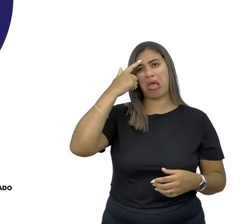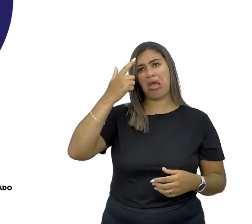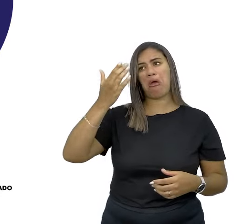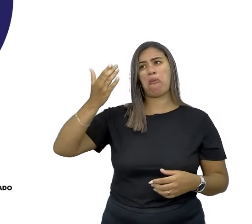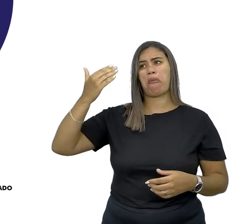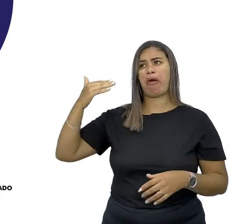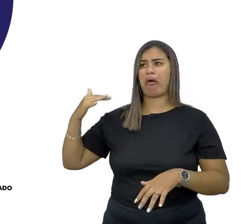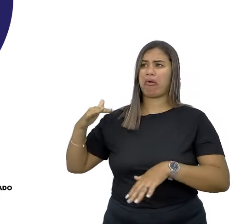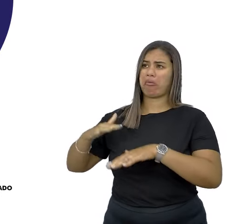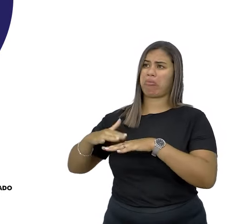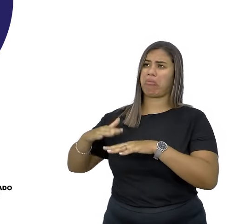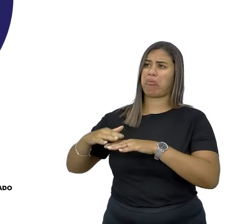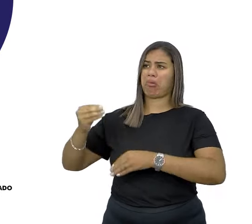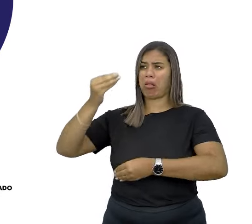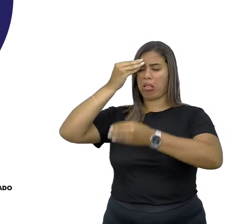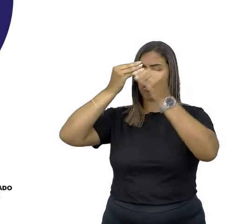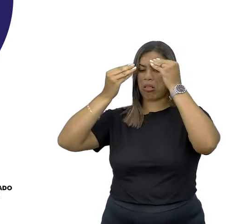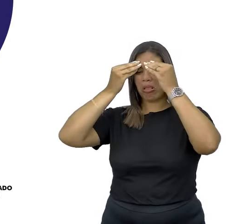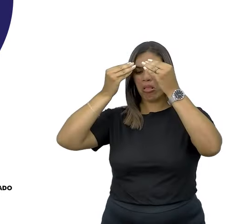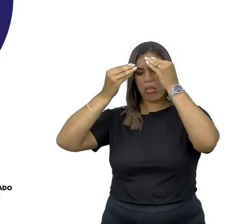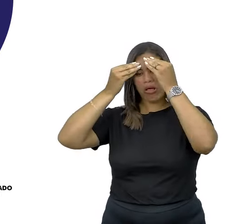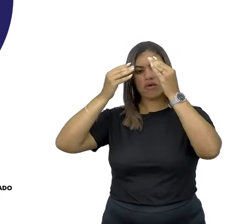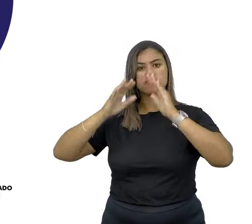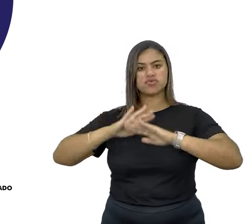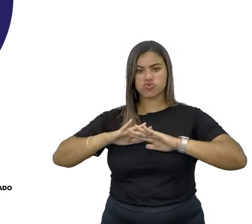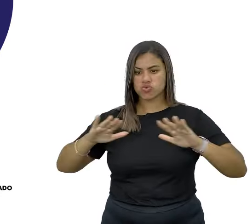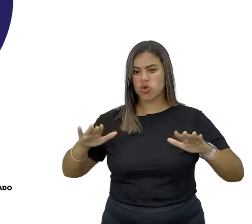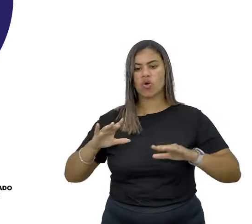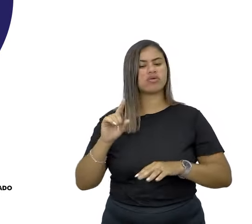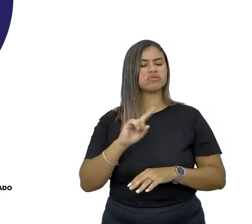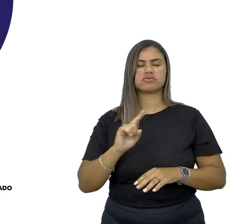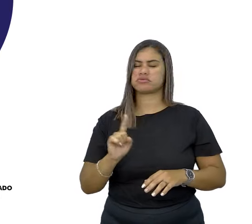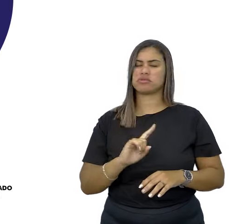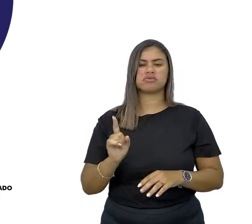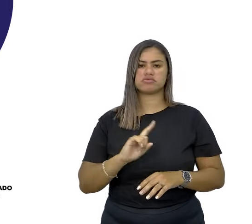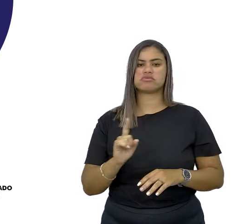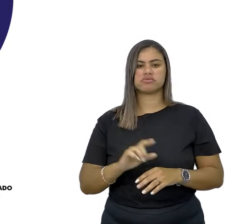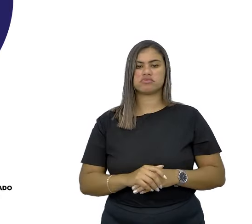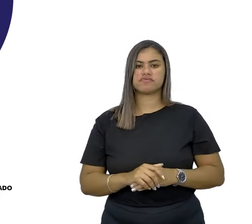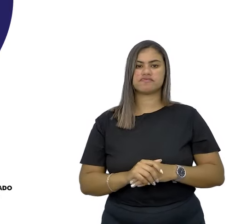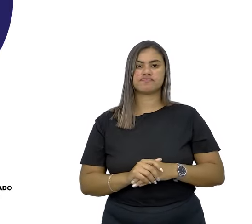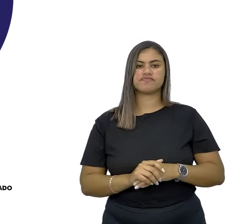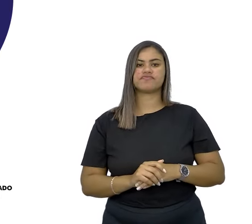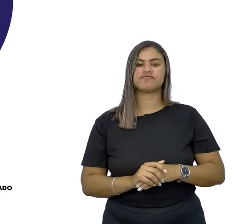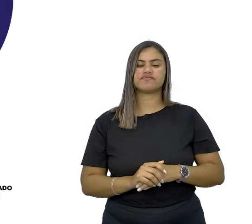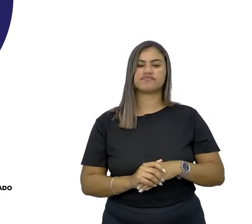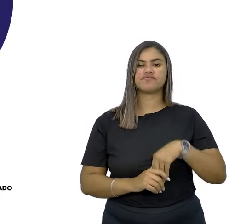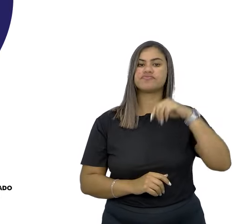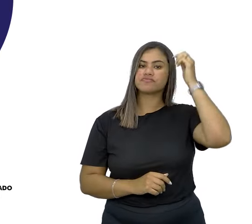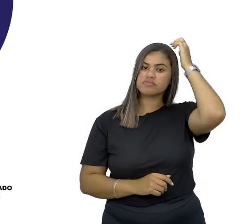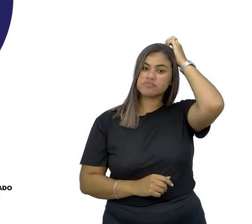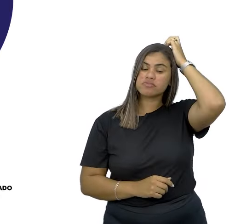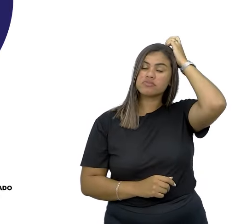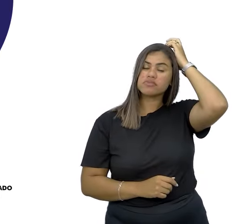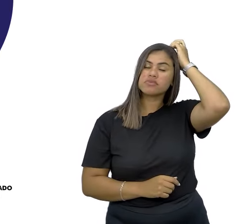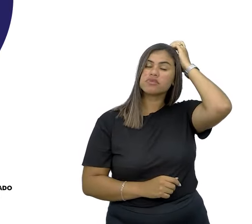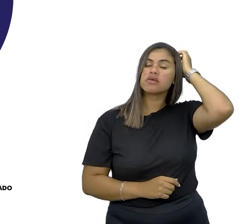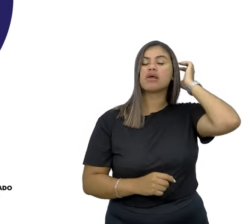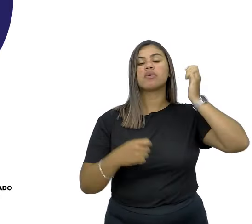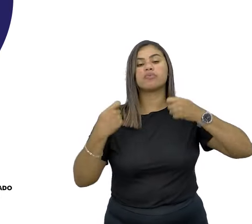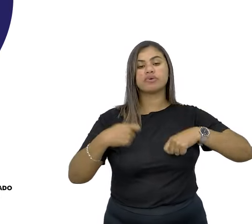uma matemática decorativa, com listas e listas de exercícios para o aluno decorar. Nós temos que ter um